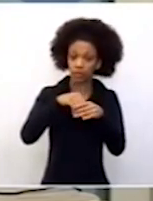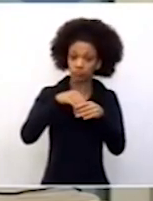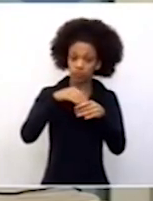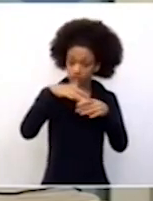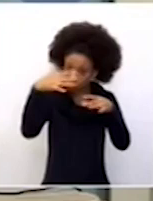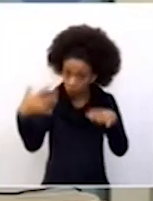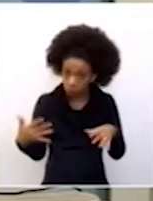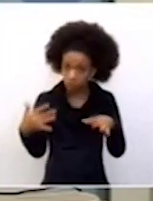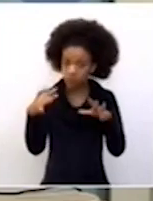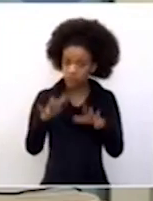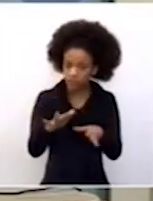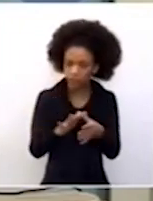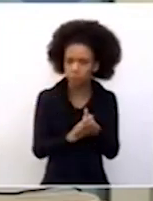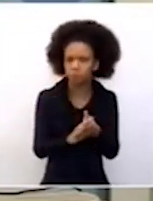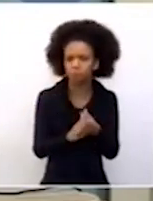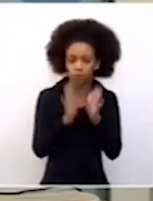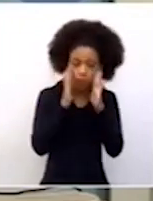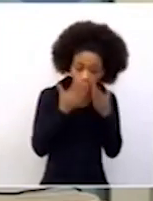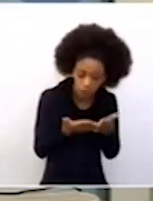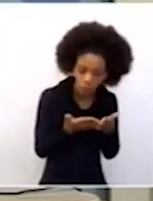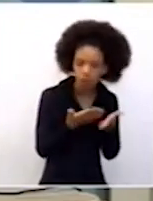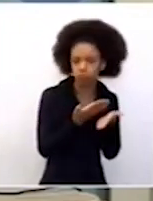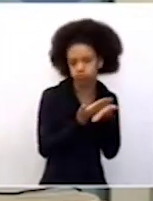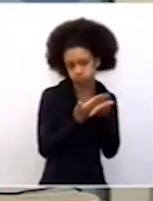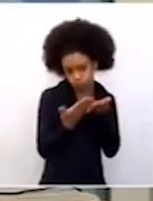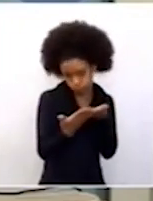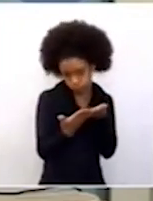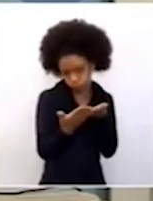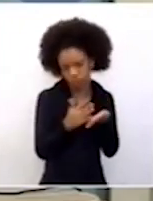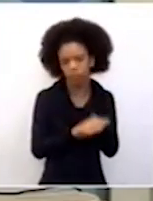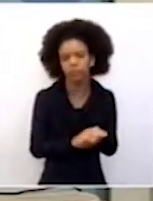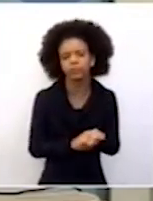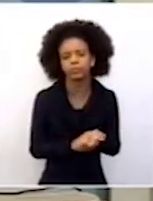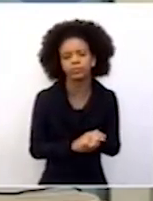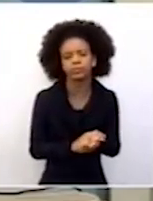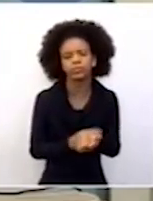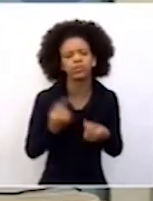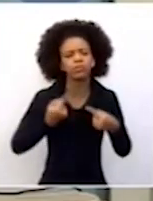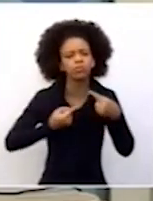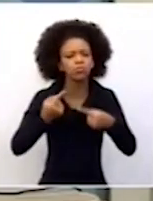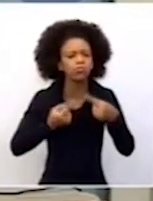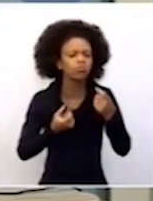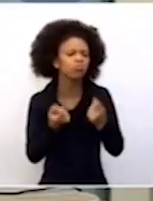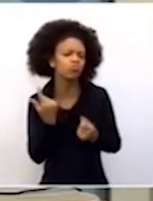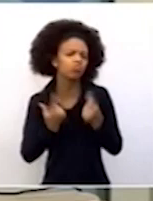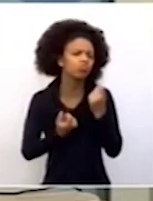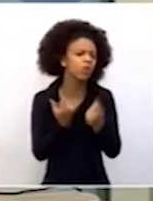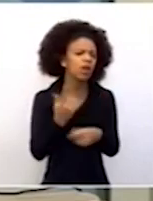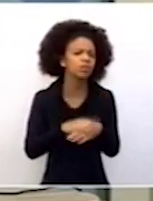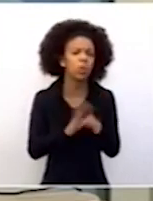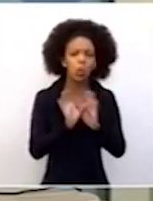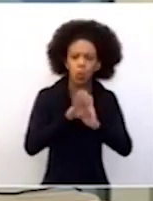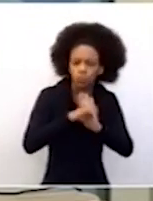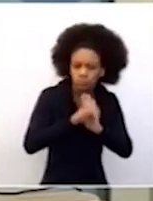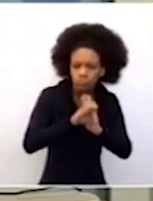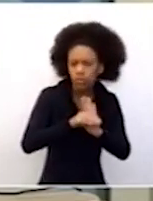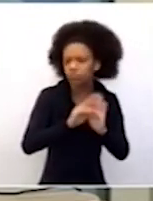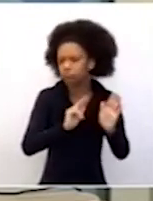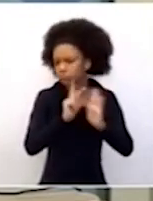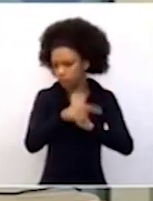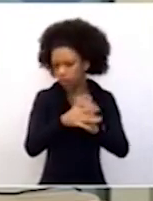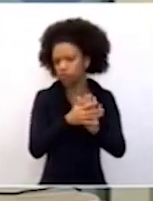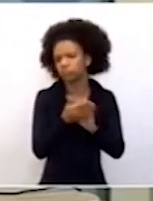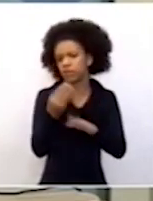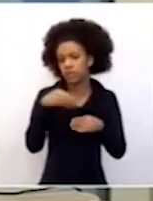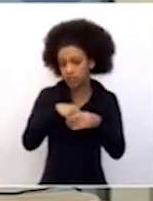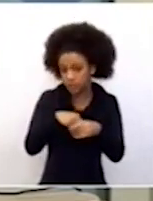que hoje o nosso foco vai ser a educação dos anos iniciais, nós vamos discutir alguns conceitos mais gerais dentro da